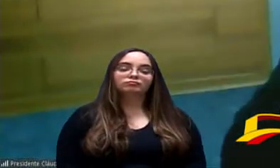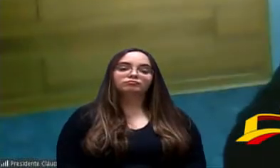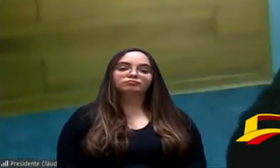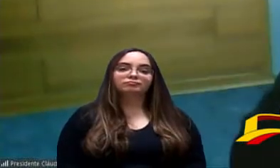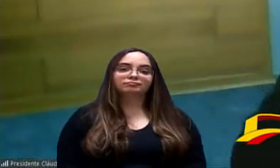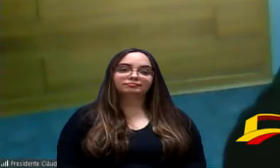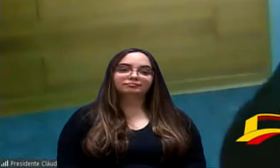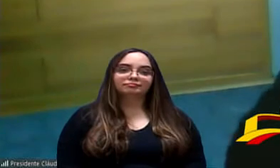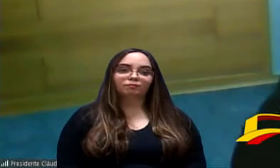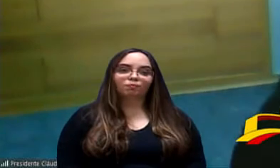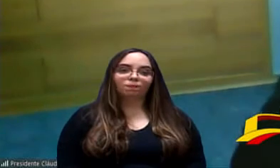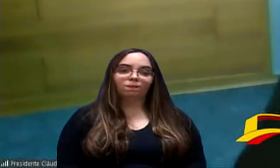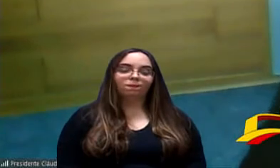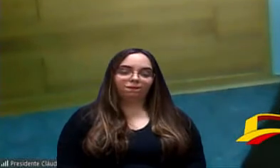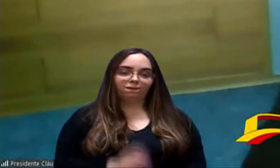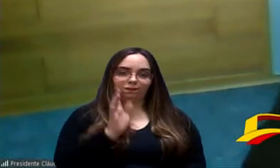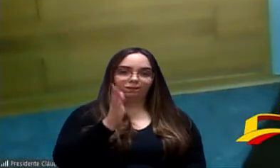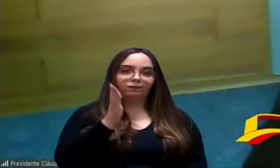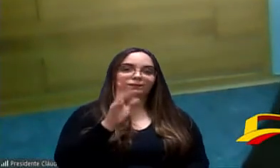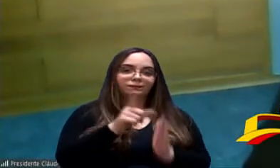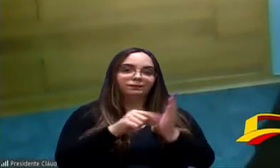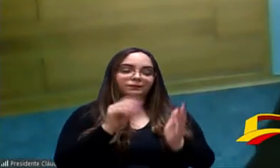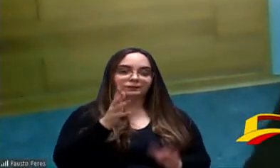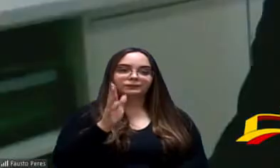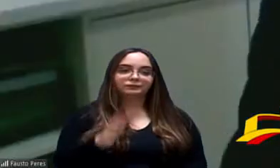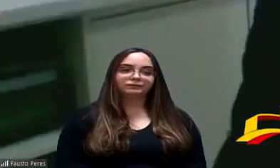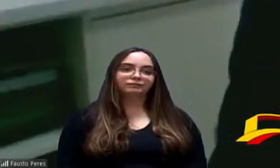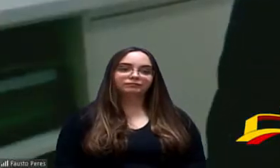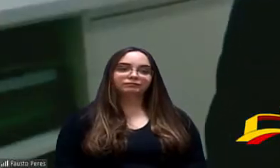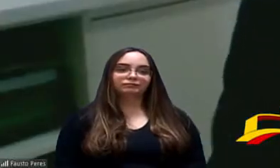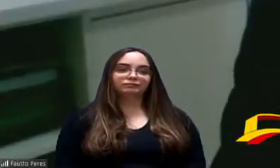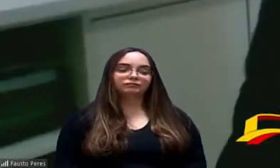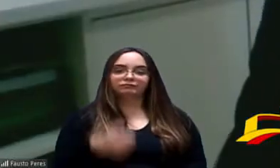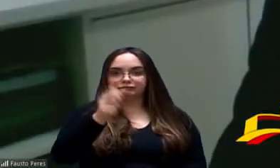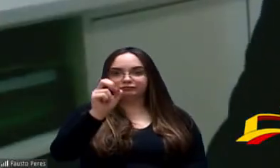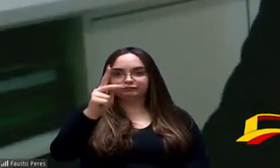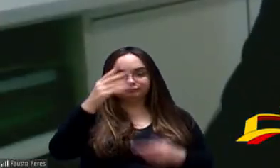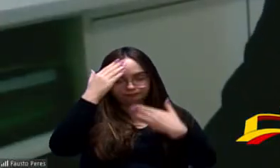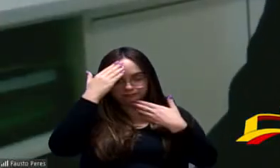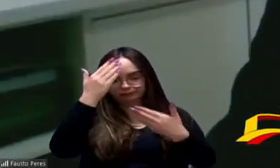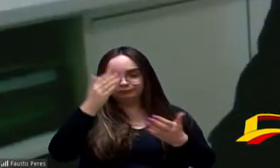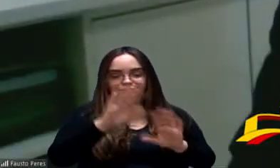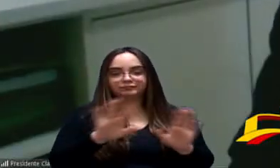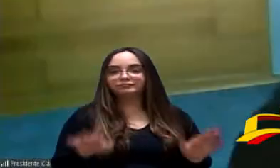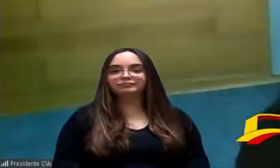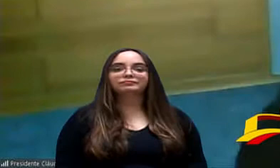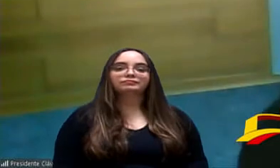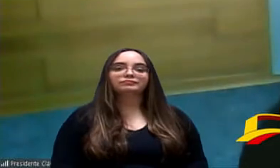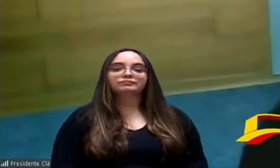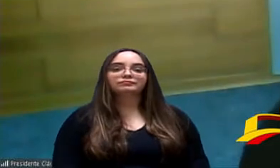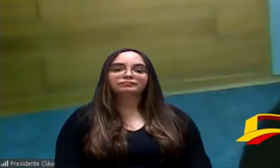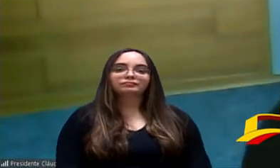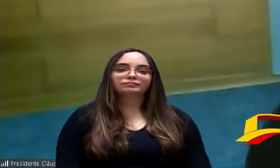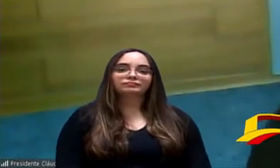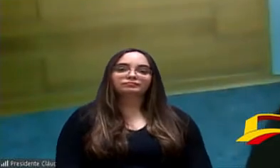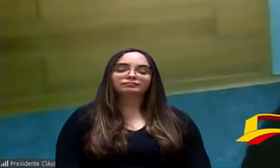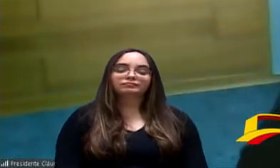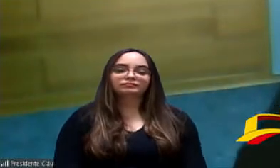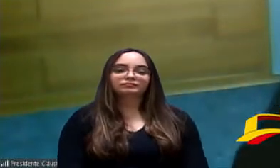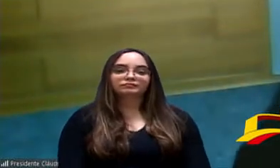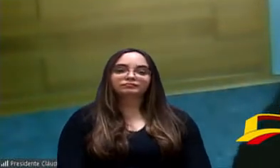ele, obrigado. Ele para nós aqui está em destaque. Então dá um abração na Tiziane e agradece ela aí, obrigado. Você viu? Estou bem assessorado